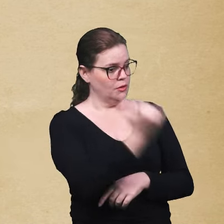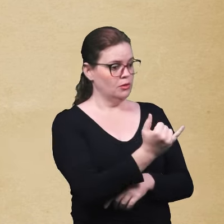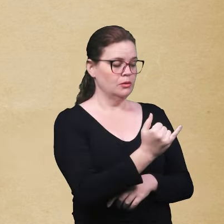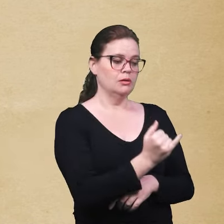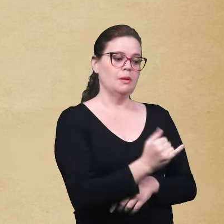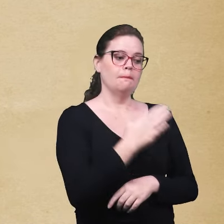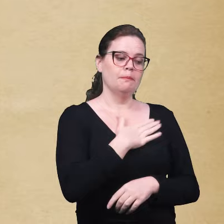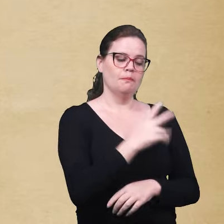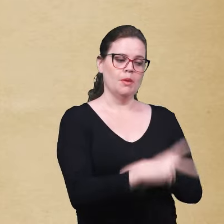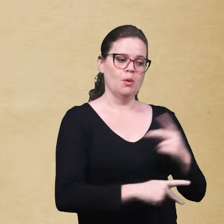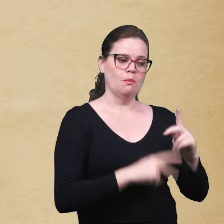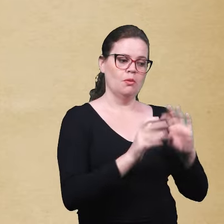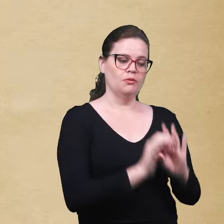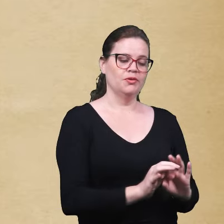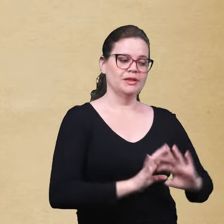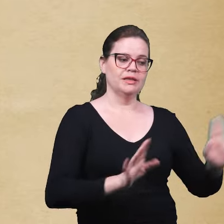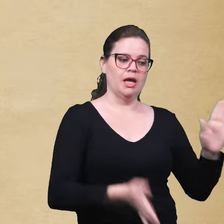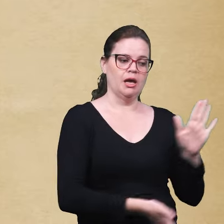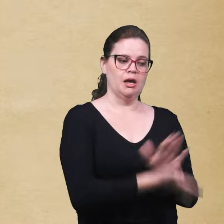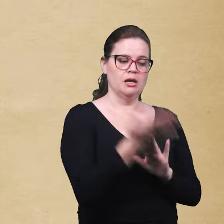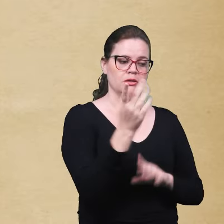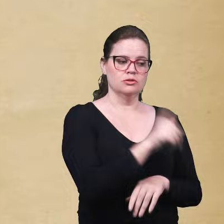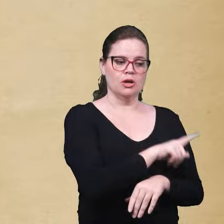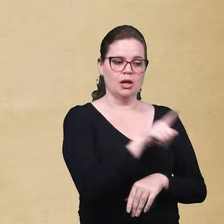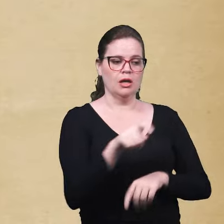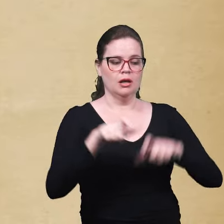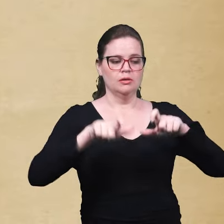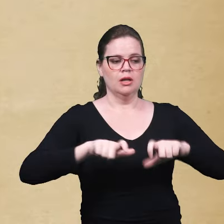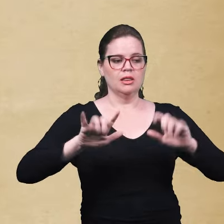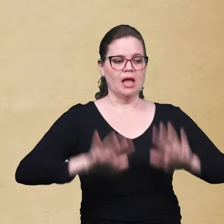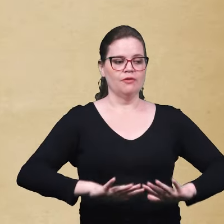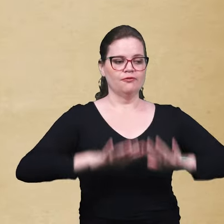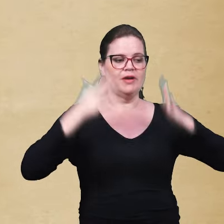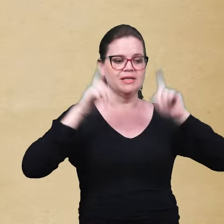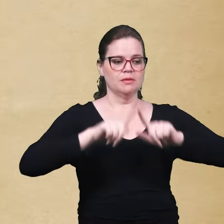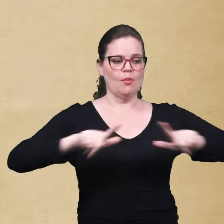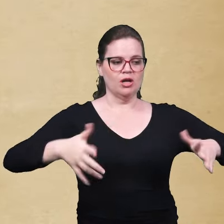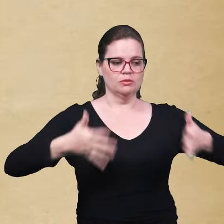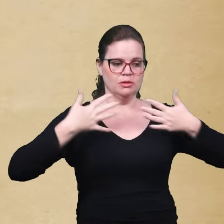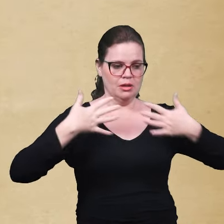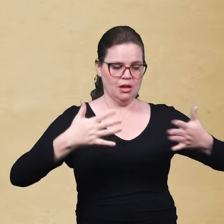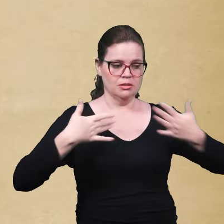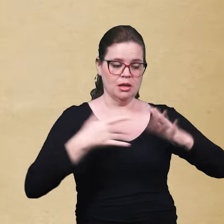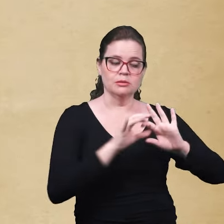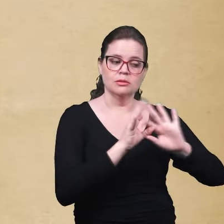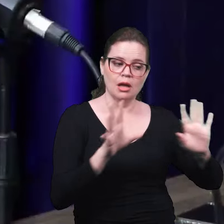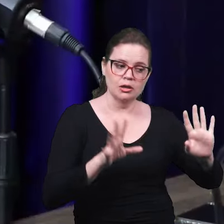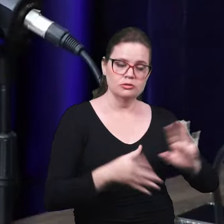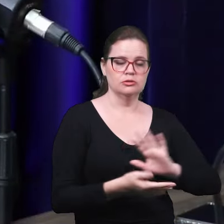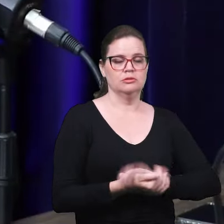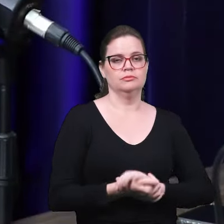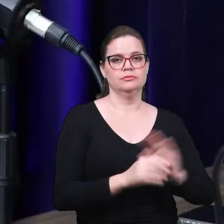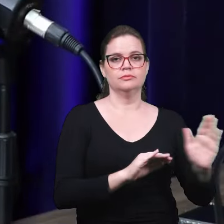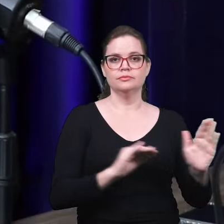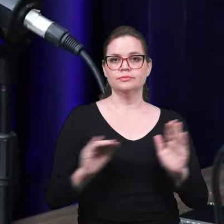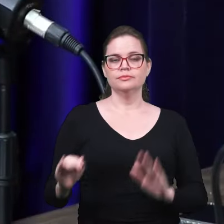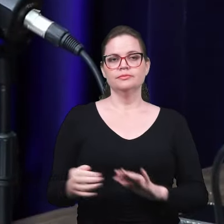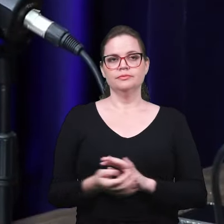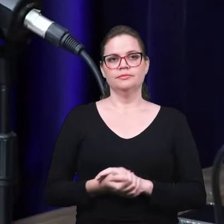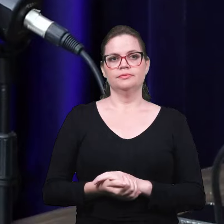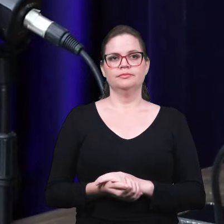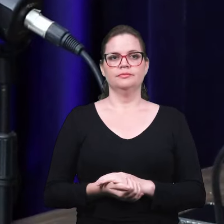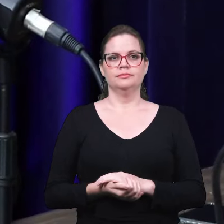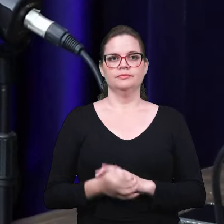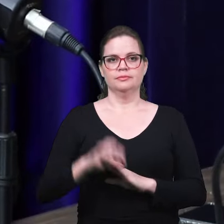meu povo para que me celebre uma festa no deserto. Deus aqui